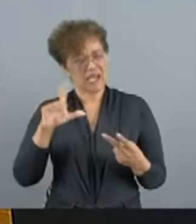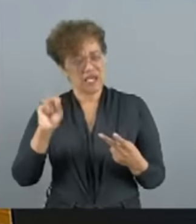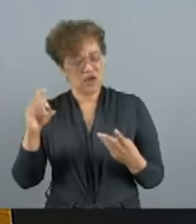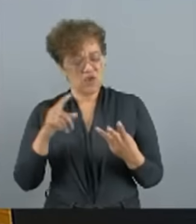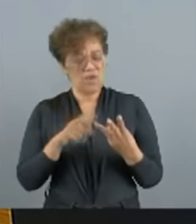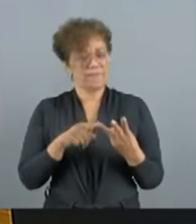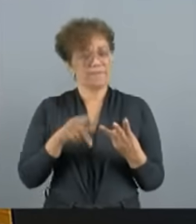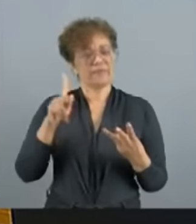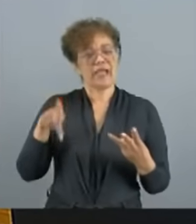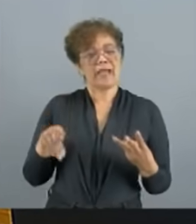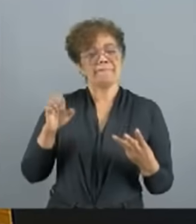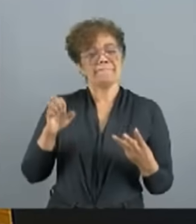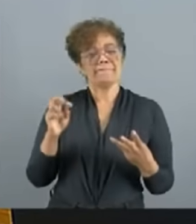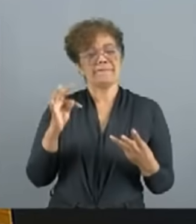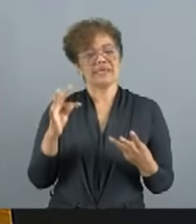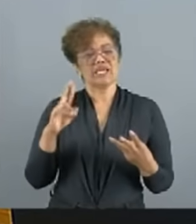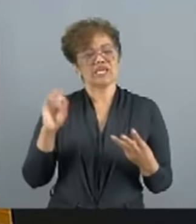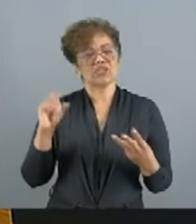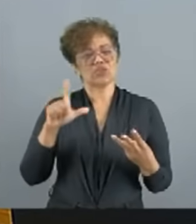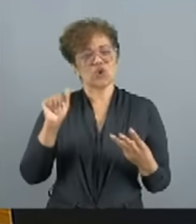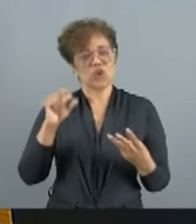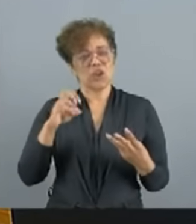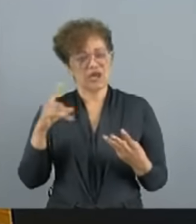diz o atual